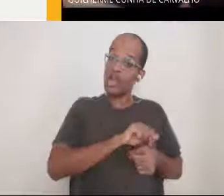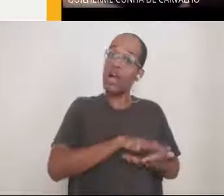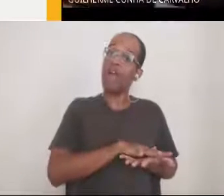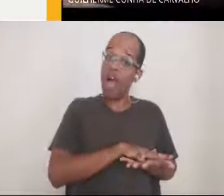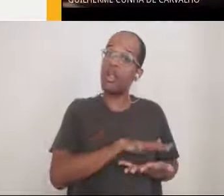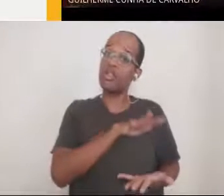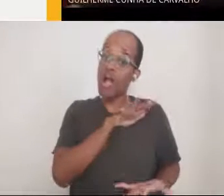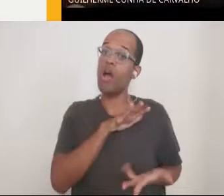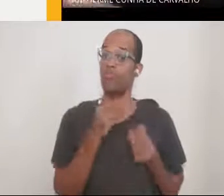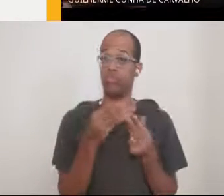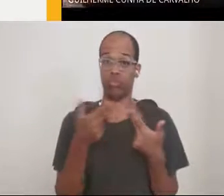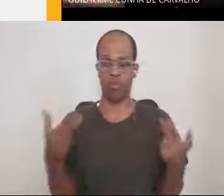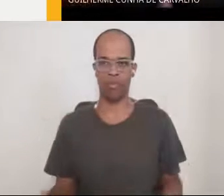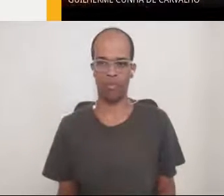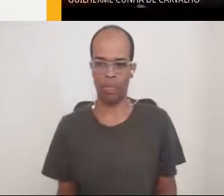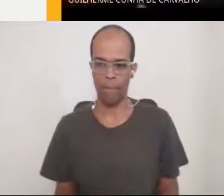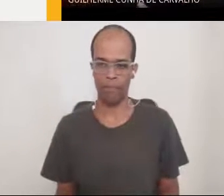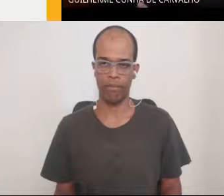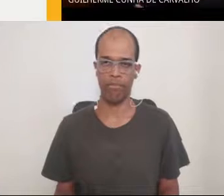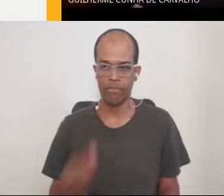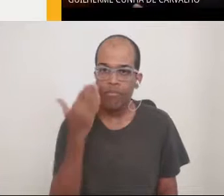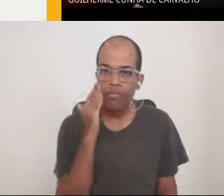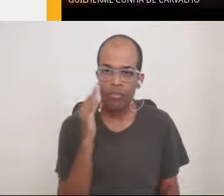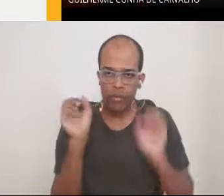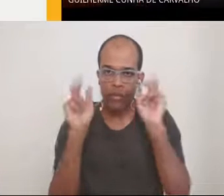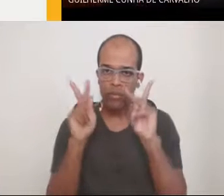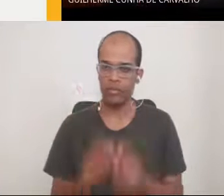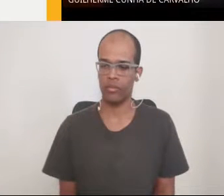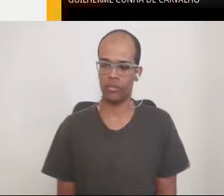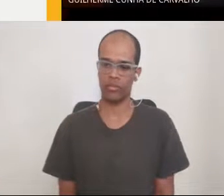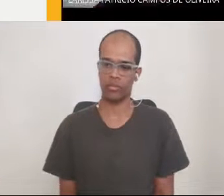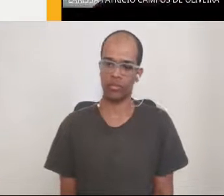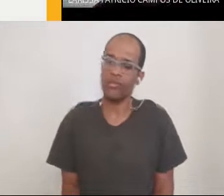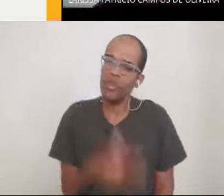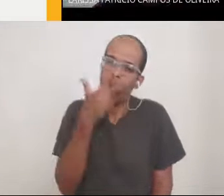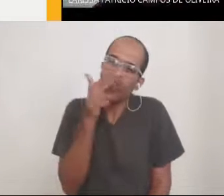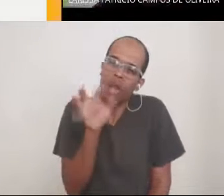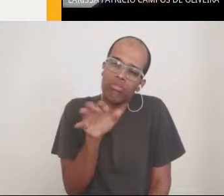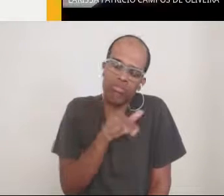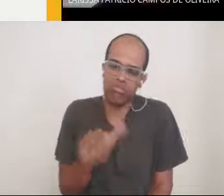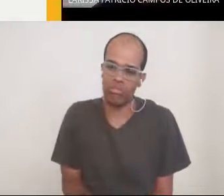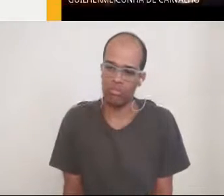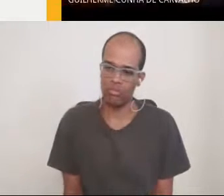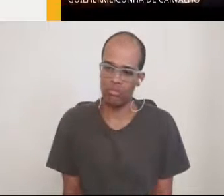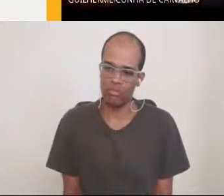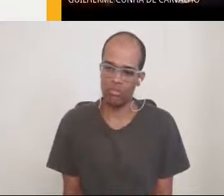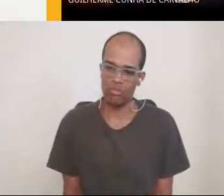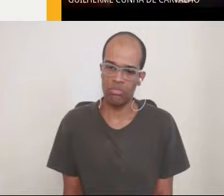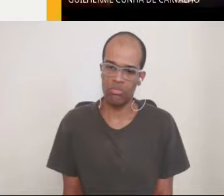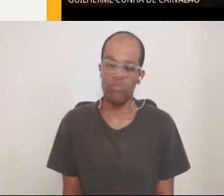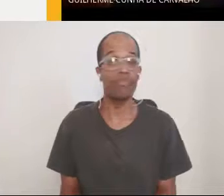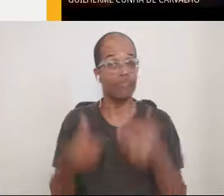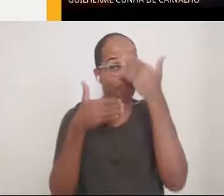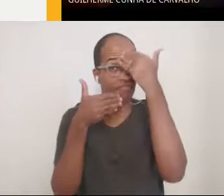colocando coisas novas também. E às vezes eu nunca saio dali, tá bom? Então, acho que era isso, né? É isso então, gente.